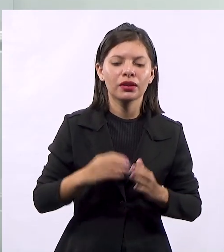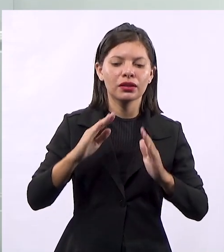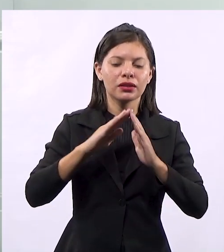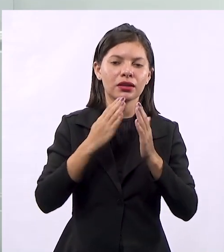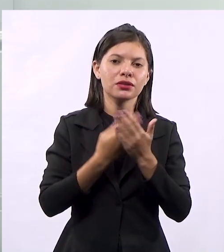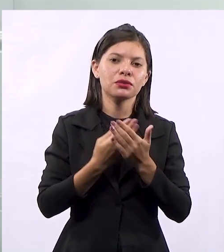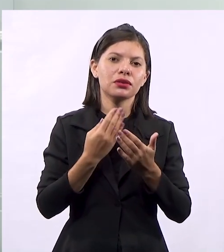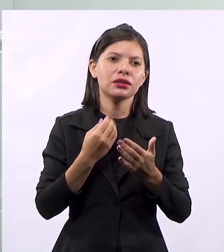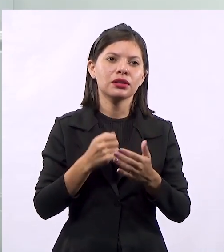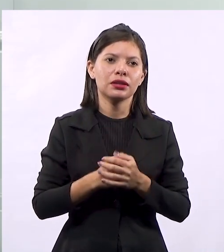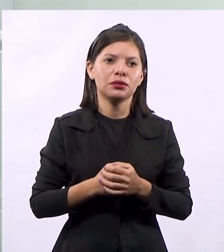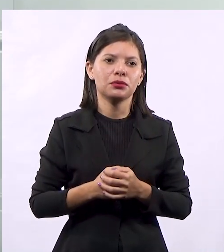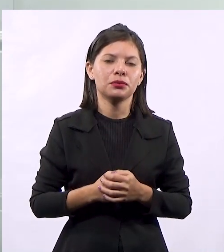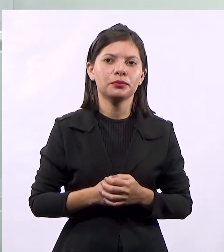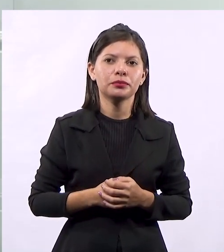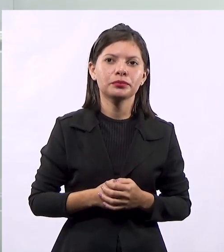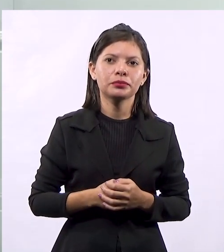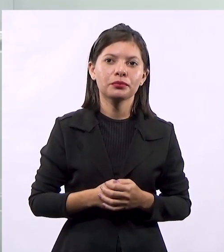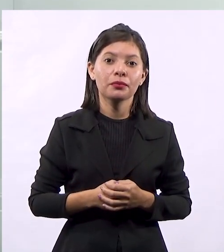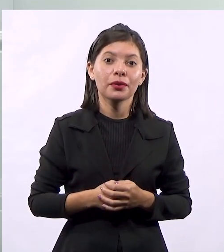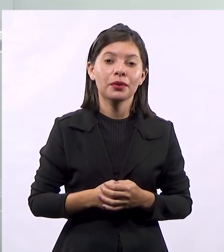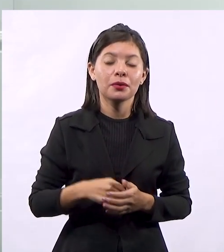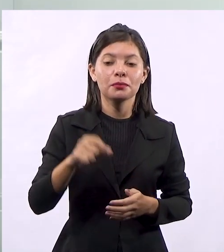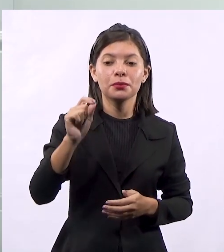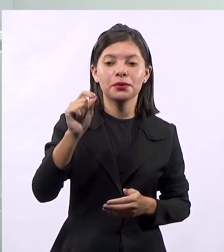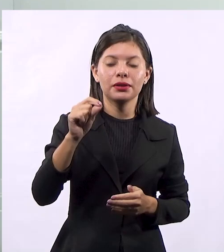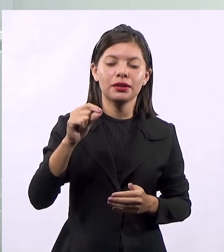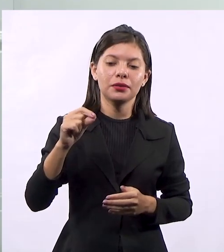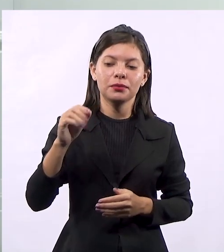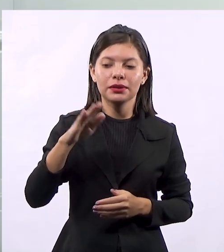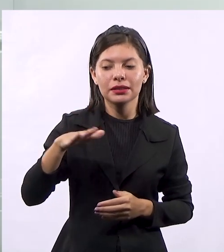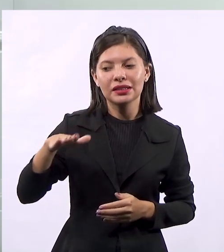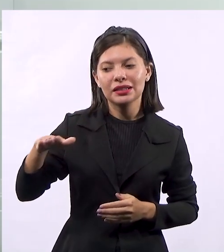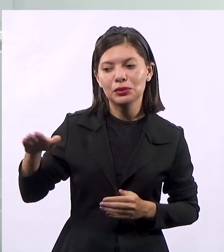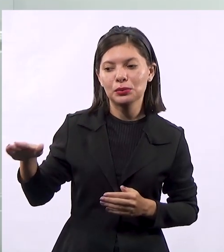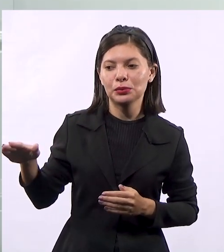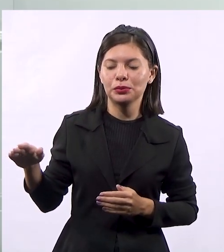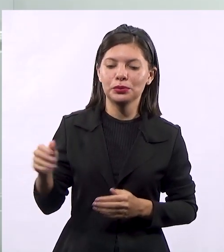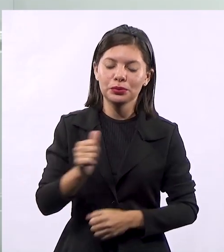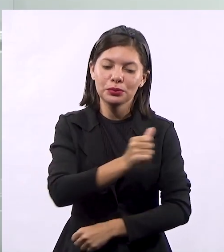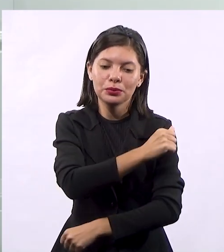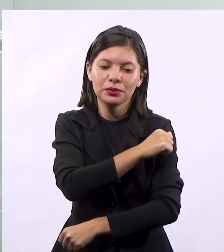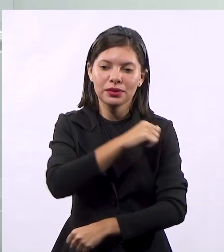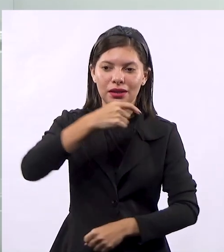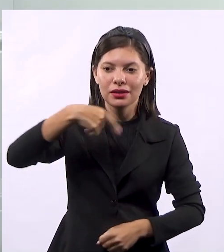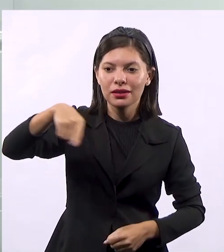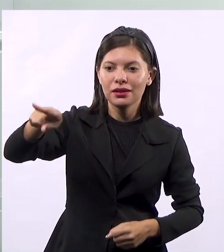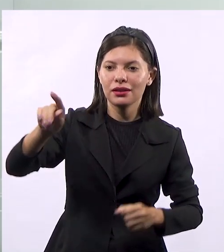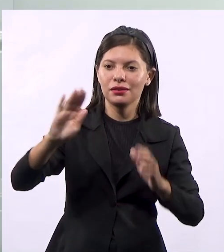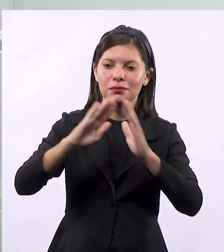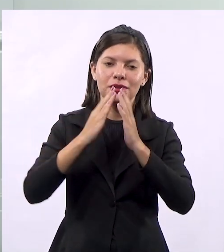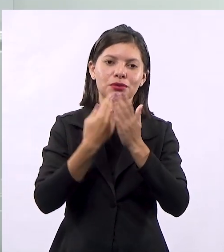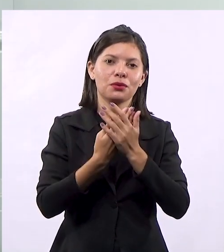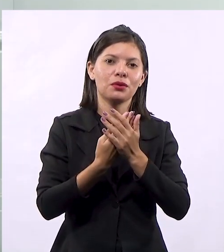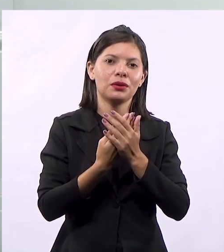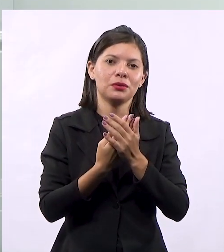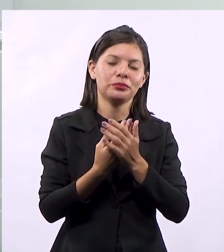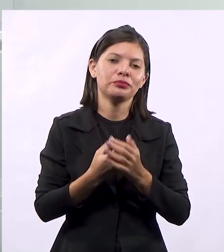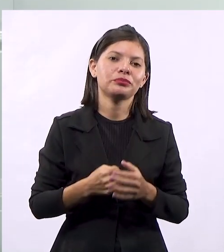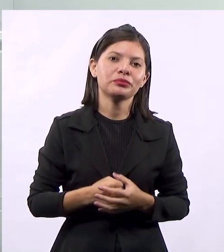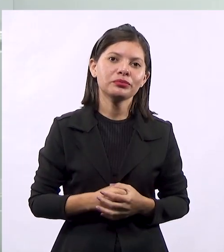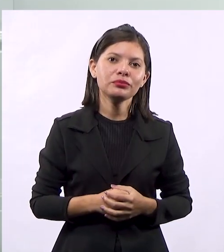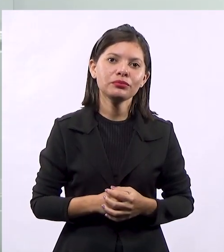elas tenham a garantia de acesso à educação. Então, esses são os princípios que regem